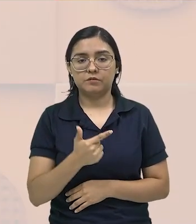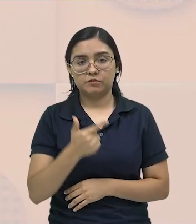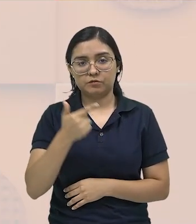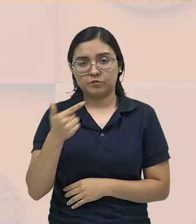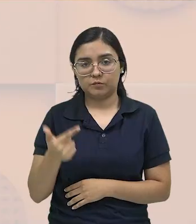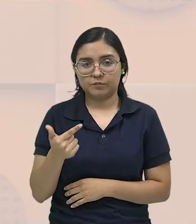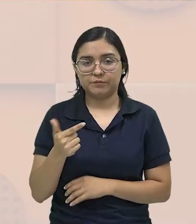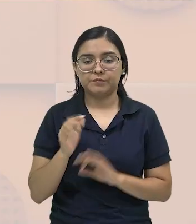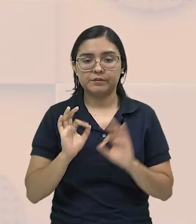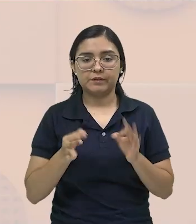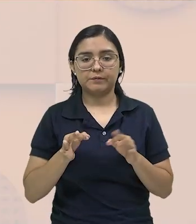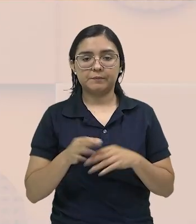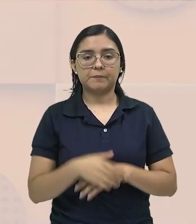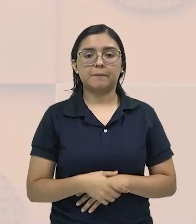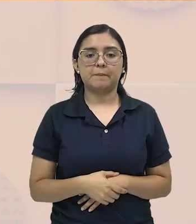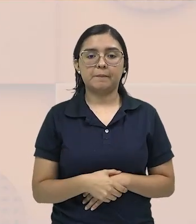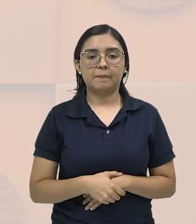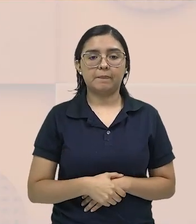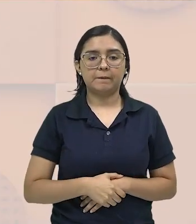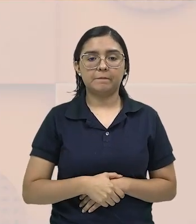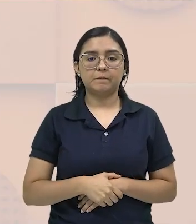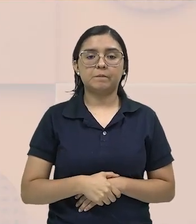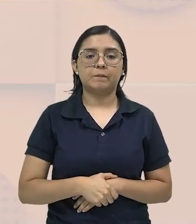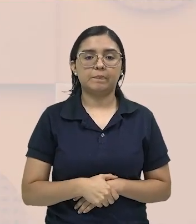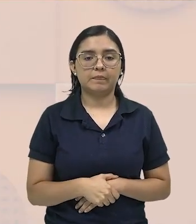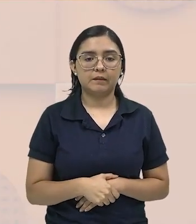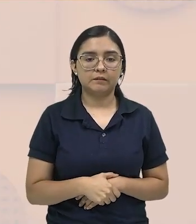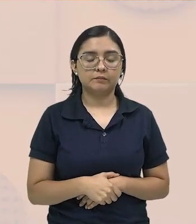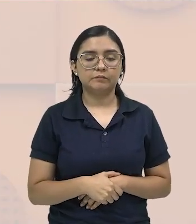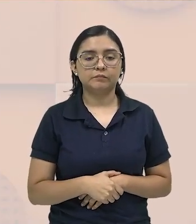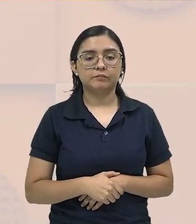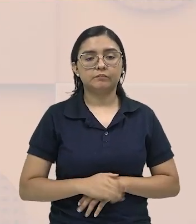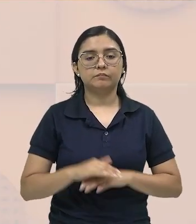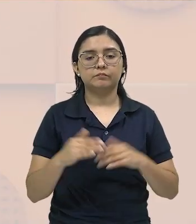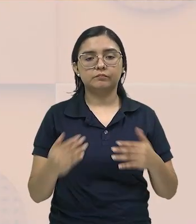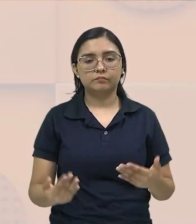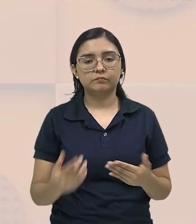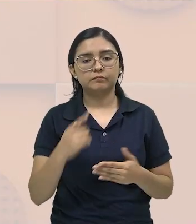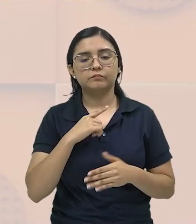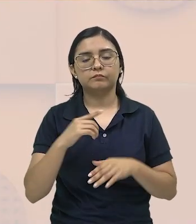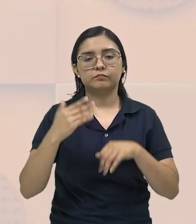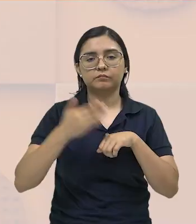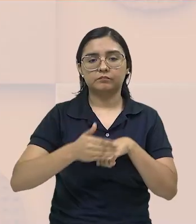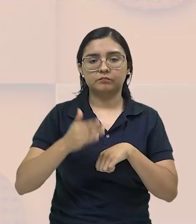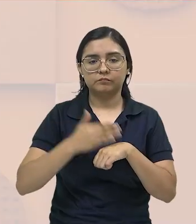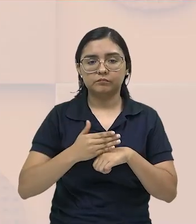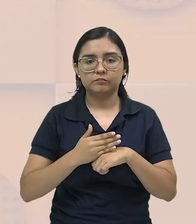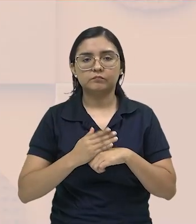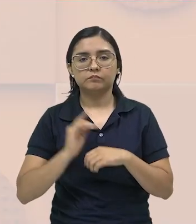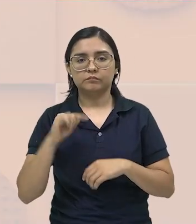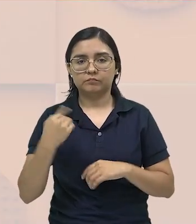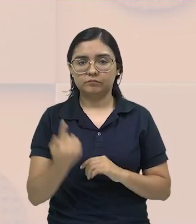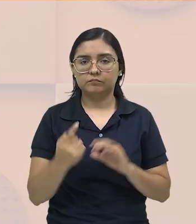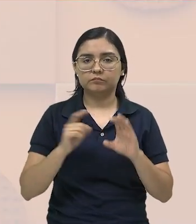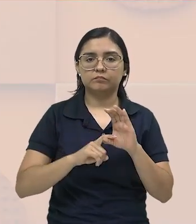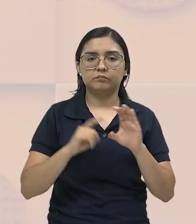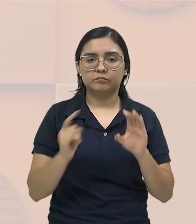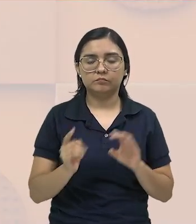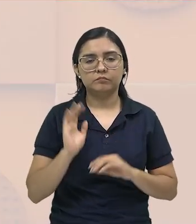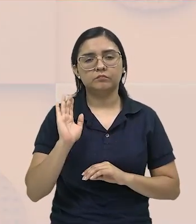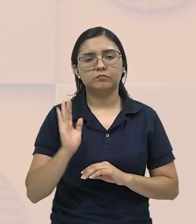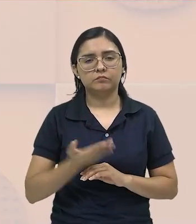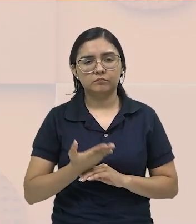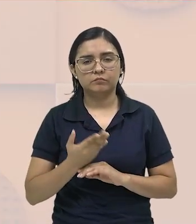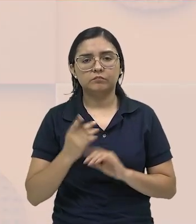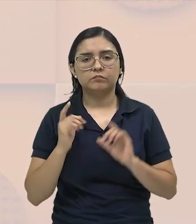1822, certinho? E como você vai perceber, na verdade, muito do que foi colocado em prática pós-independência já vinha sendo